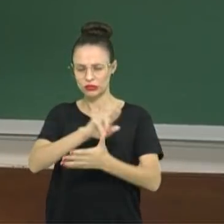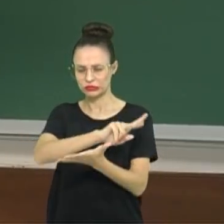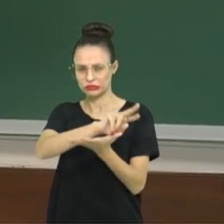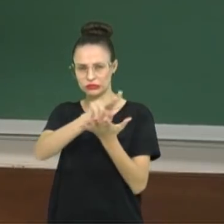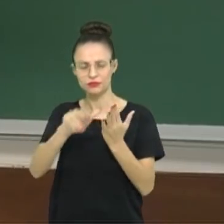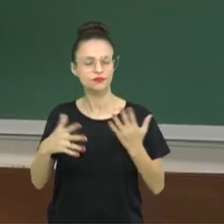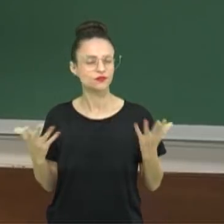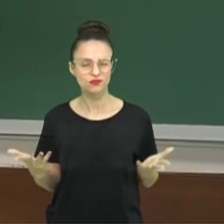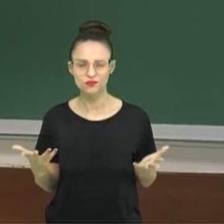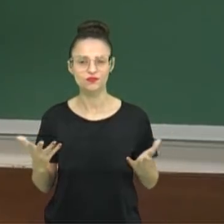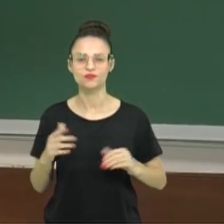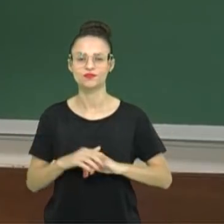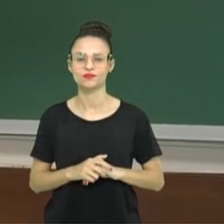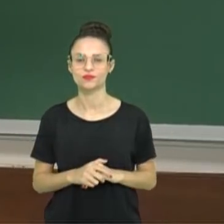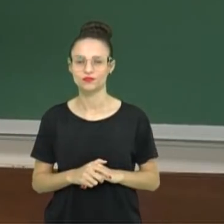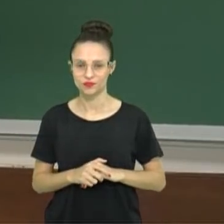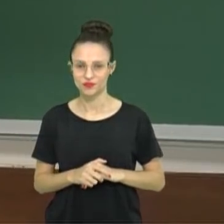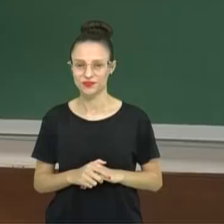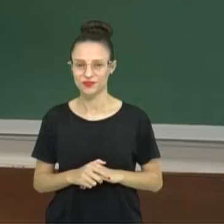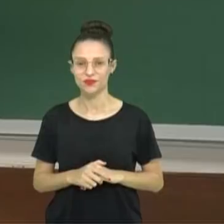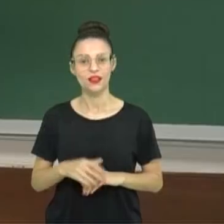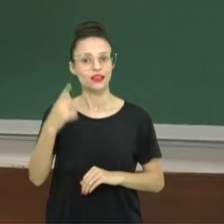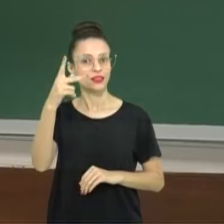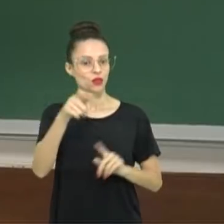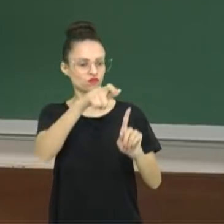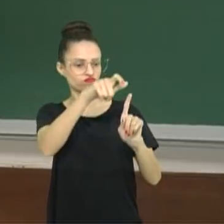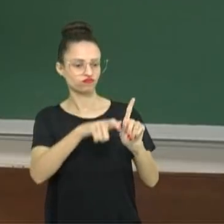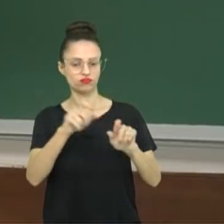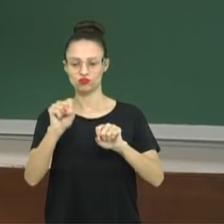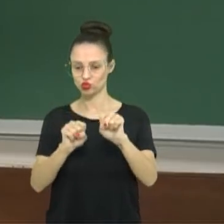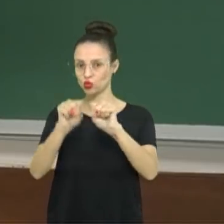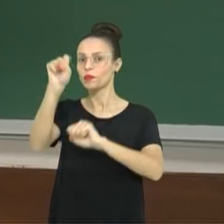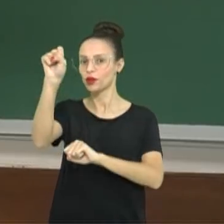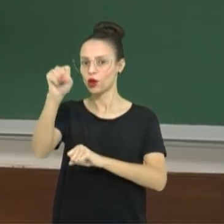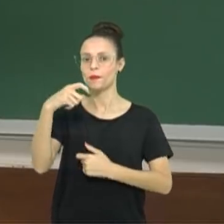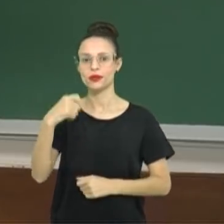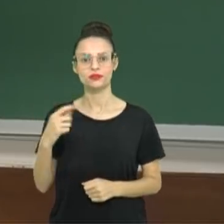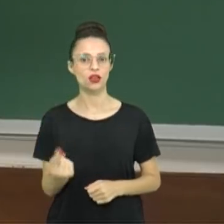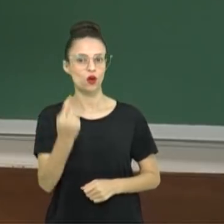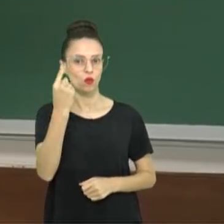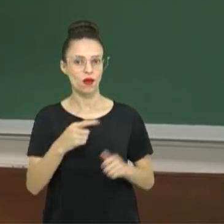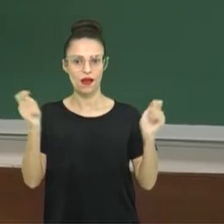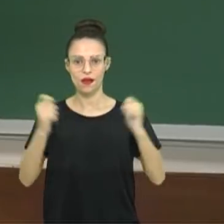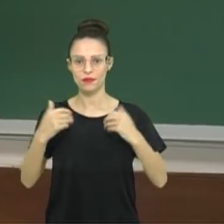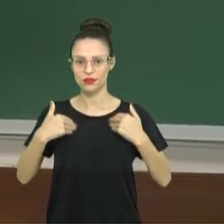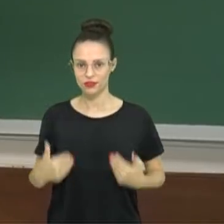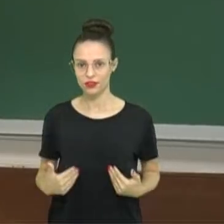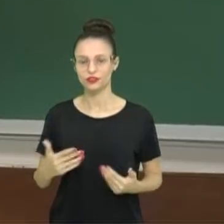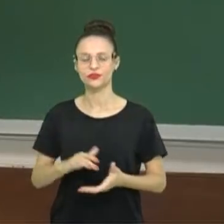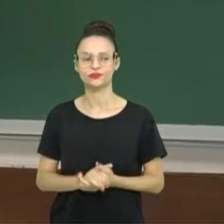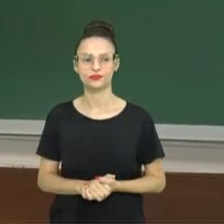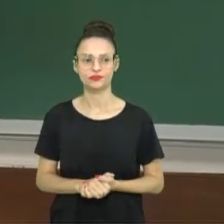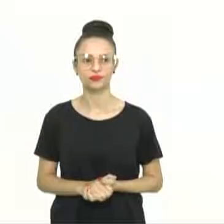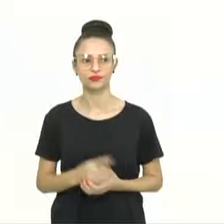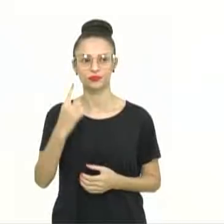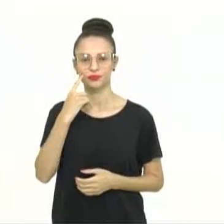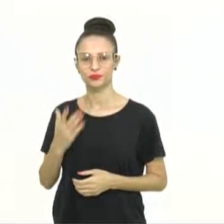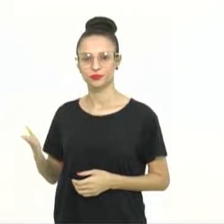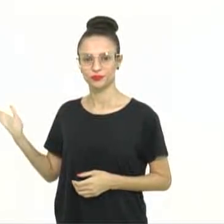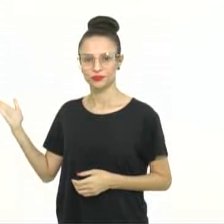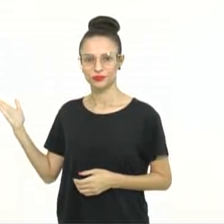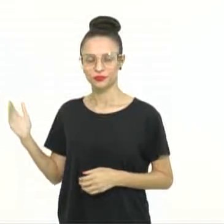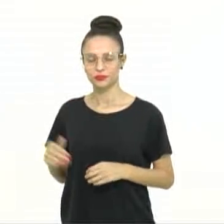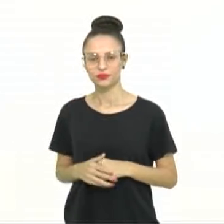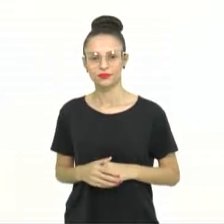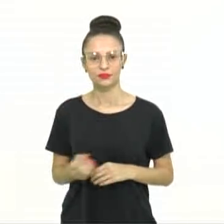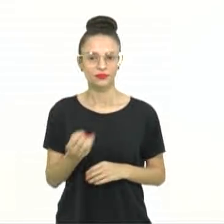assim, enfim. No seu super-herói vai ter que ter uma dessas habilidades, tá, pessoal? Olha só, nós